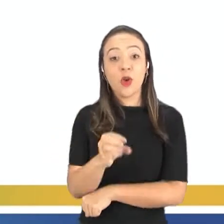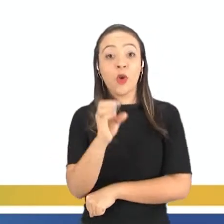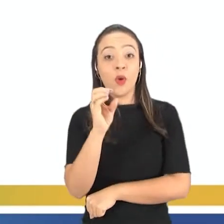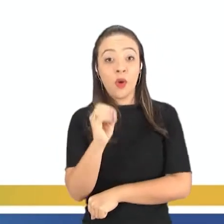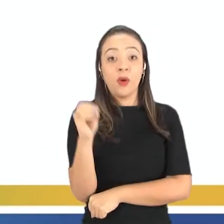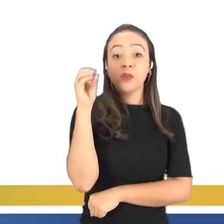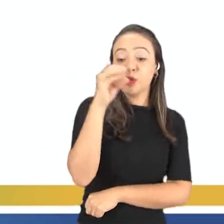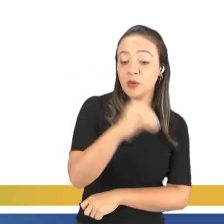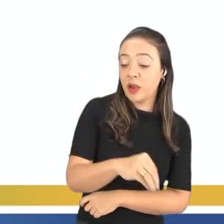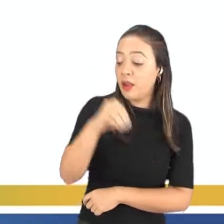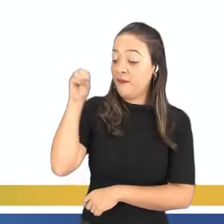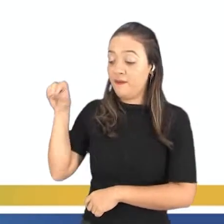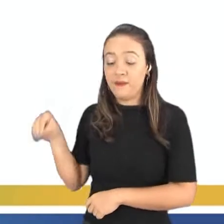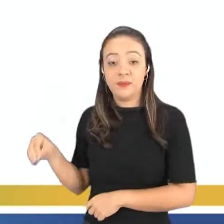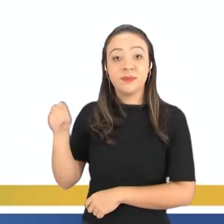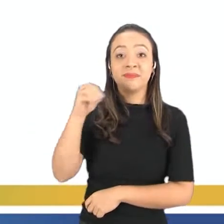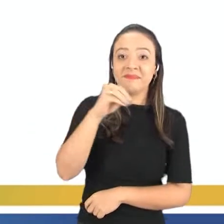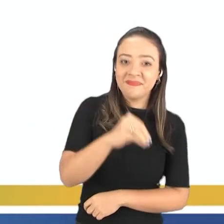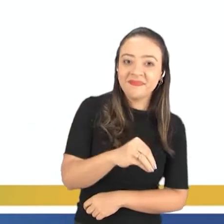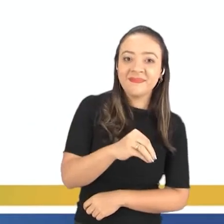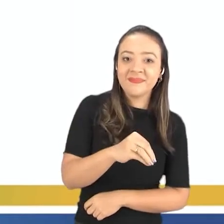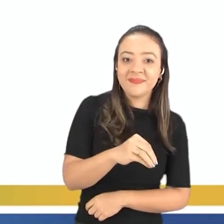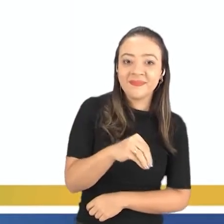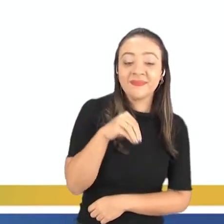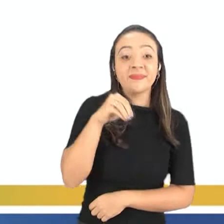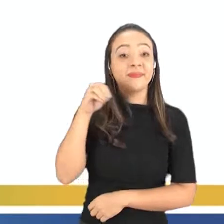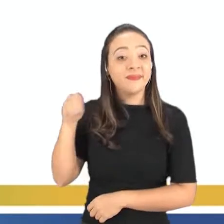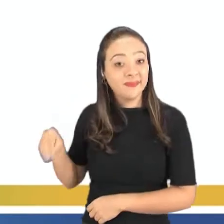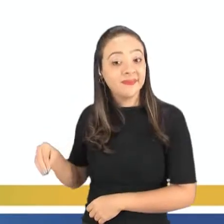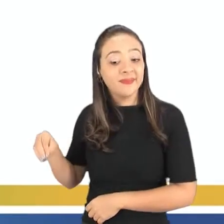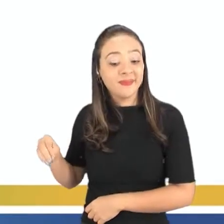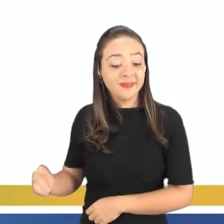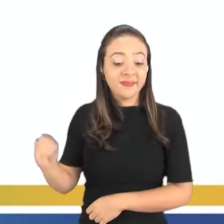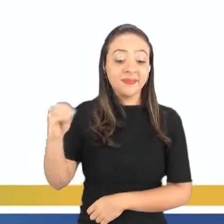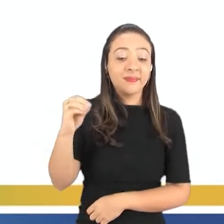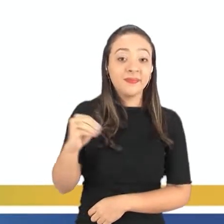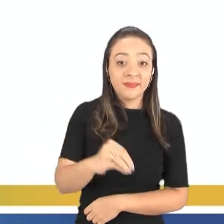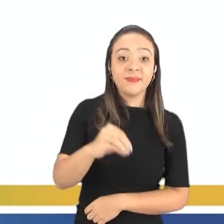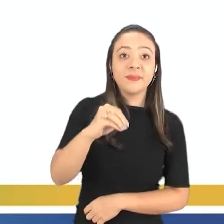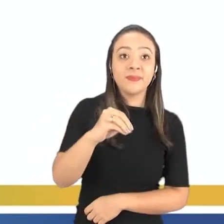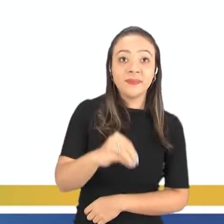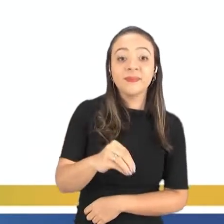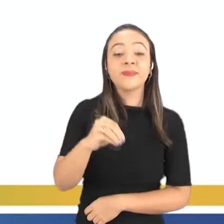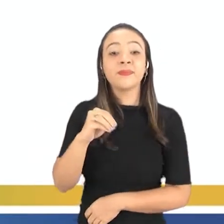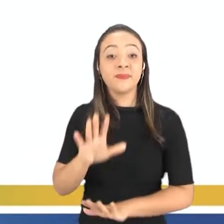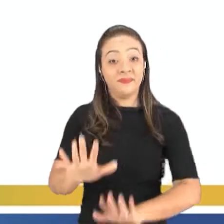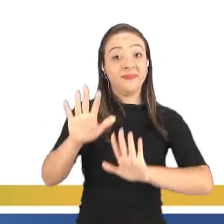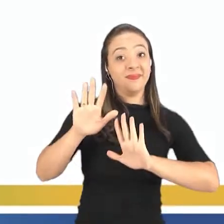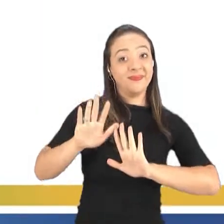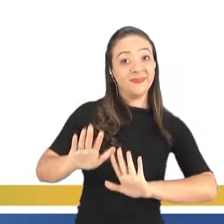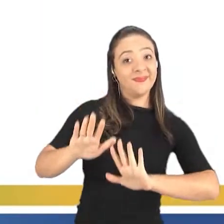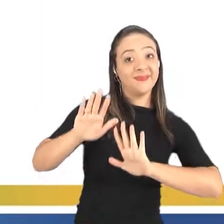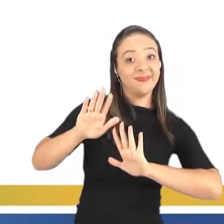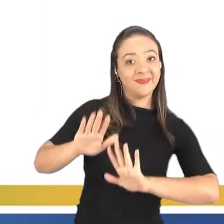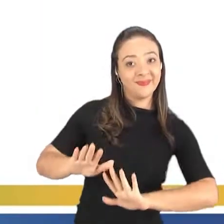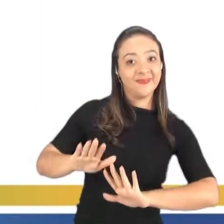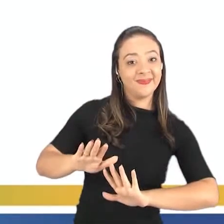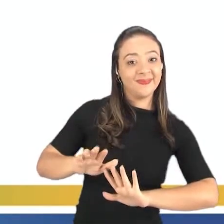de Jó jogavam caxangá, tira, põe,